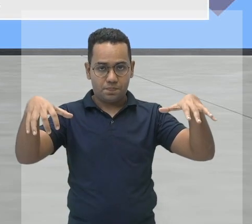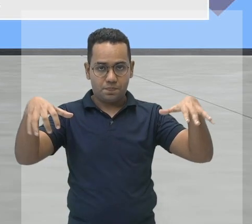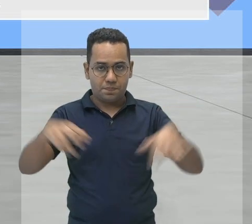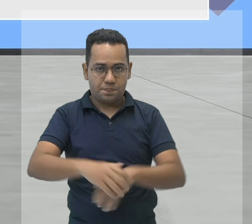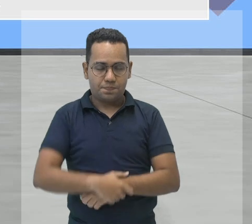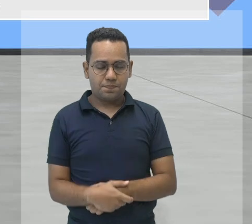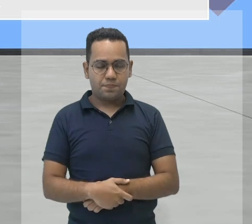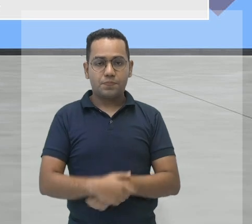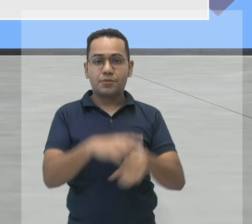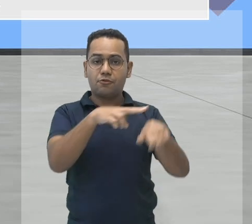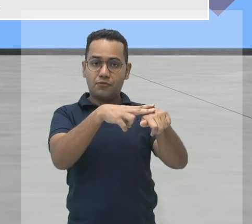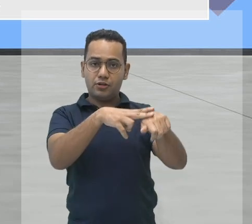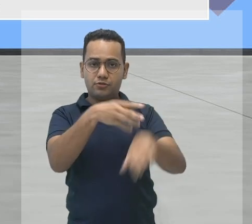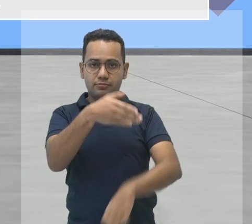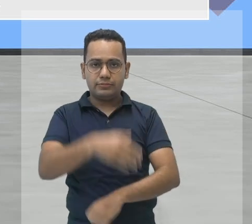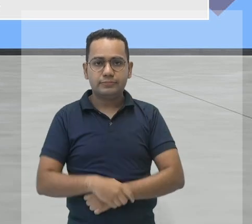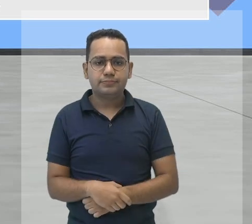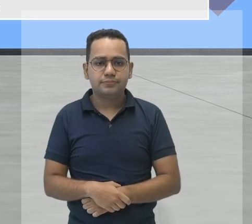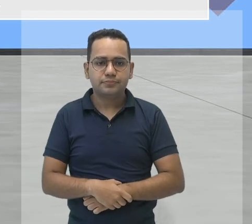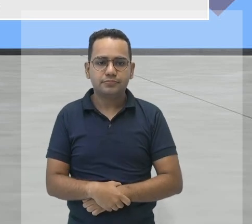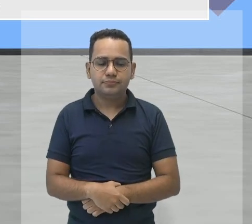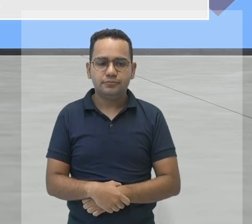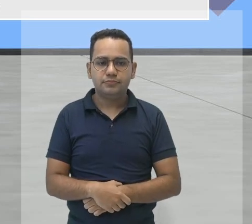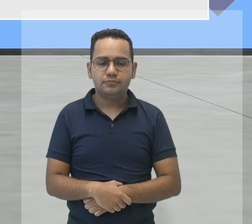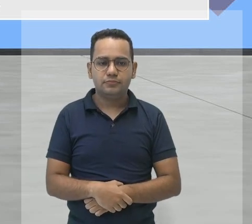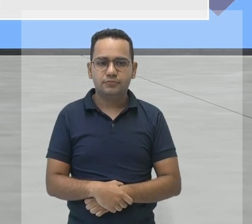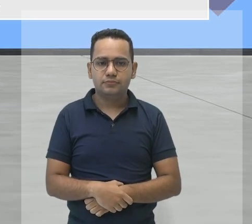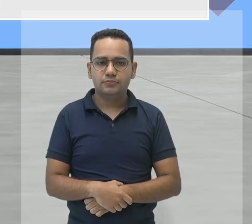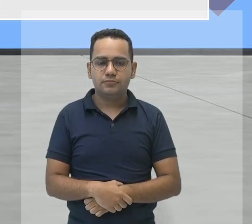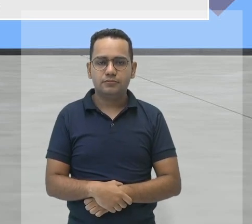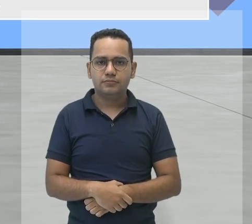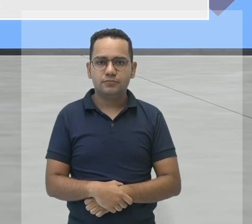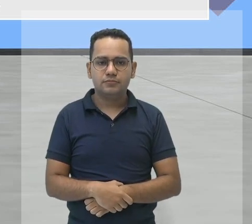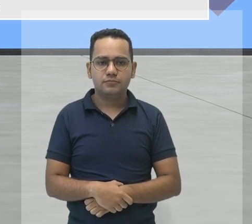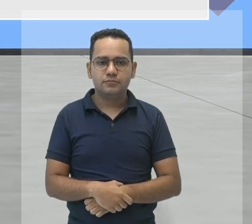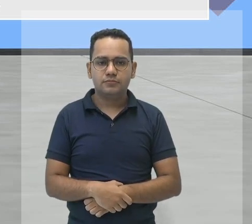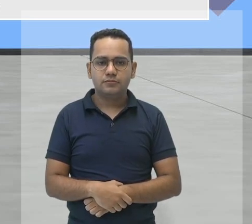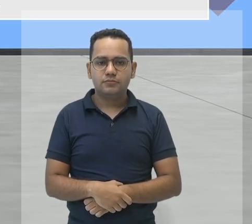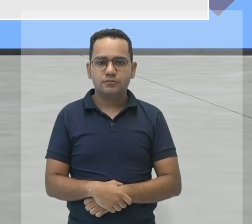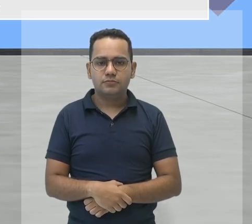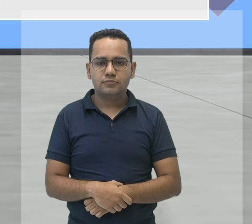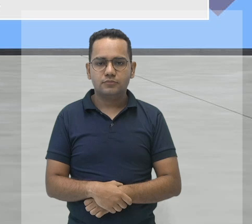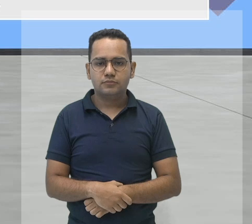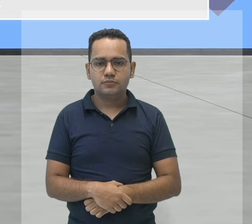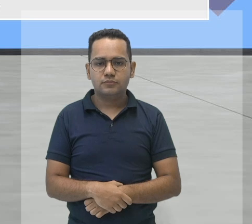vantagens e desvantagens. Bem, vantagens.